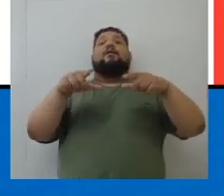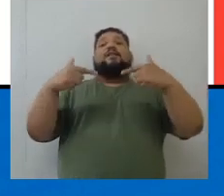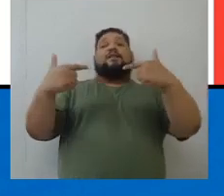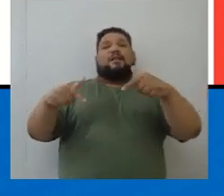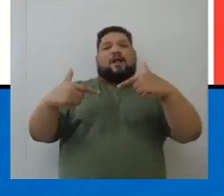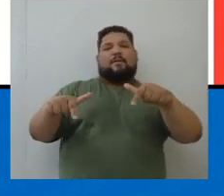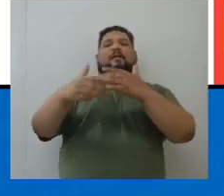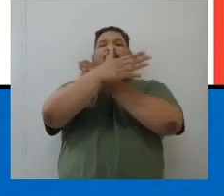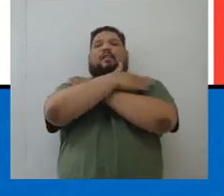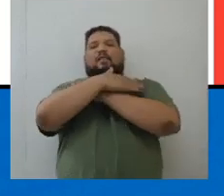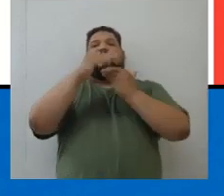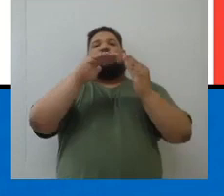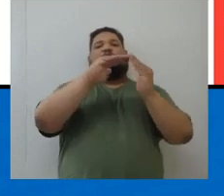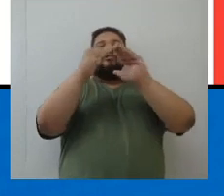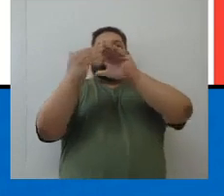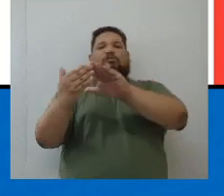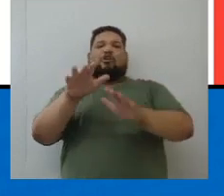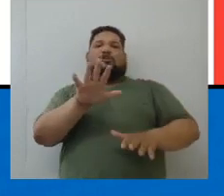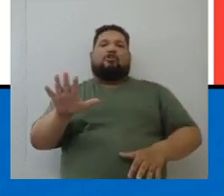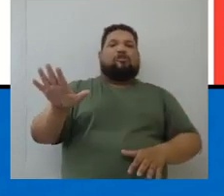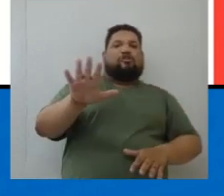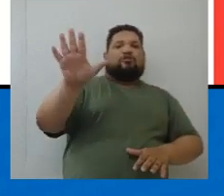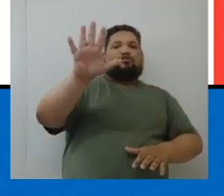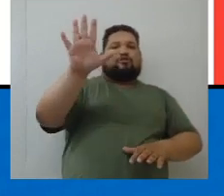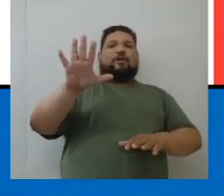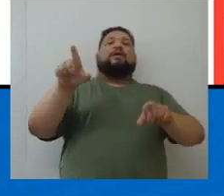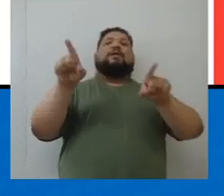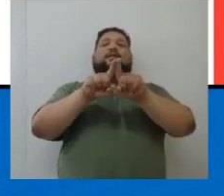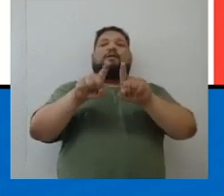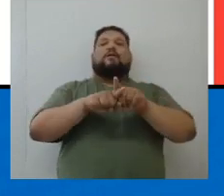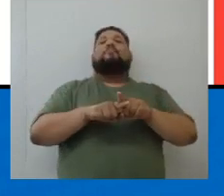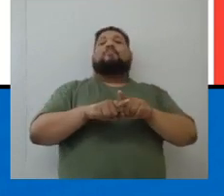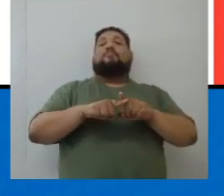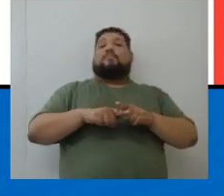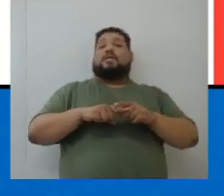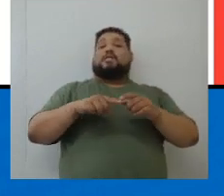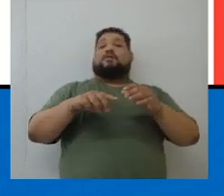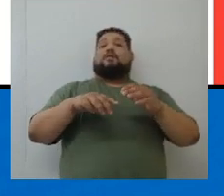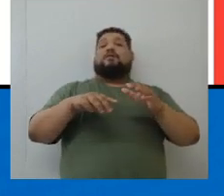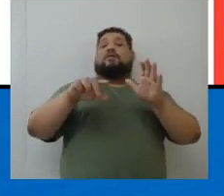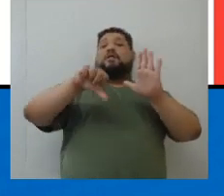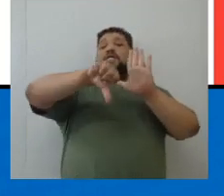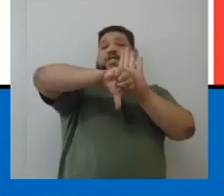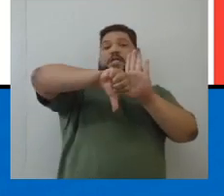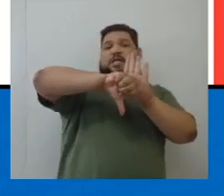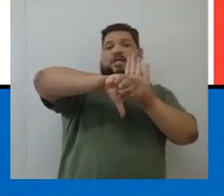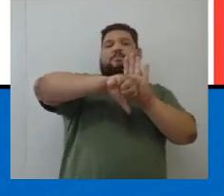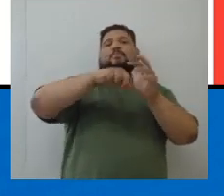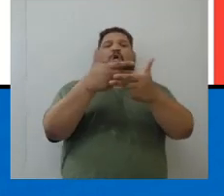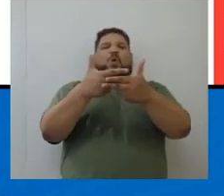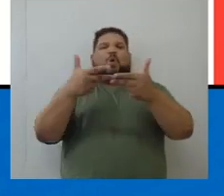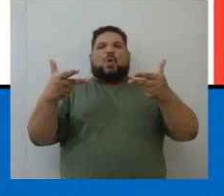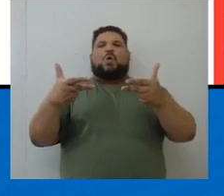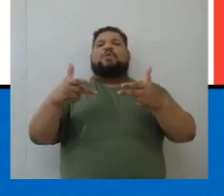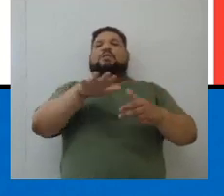processo de favelização, a marginalização, a insegurança. E quando a gente fala nisso, a gente está falando de um problema específico das